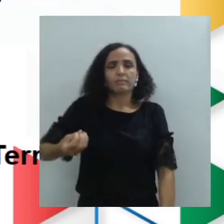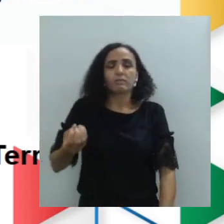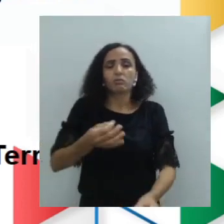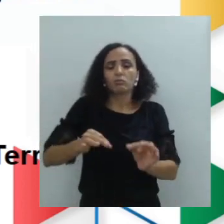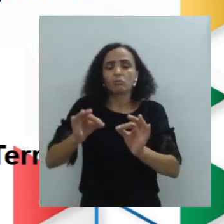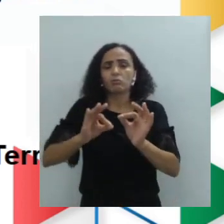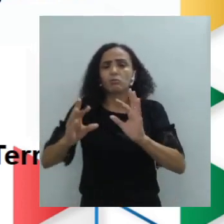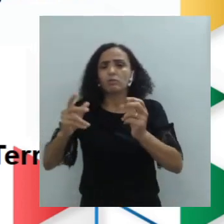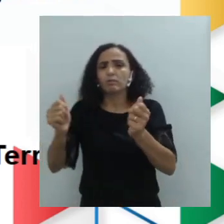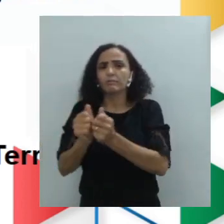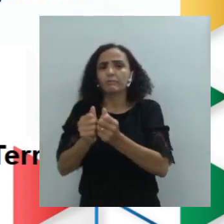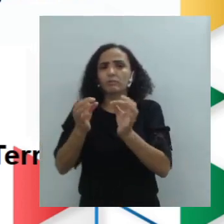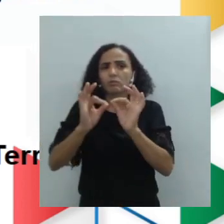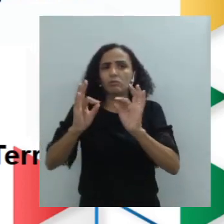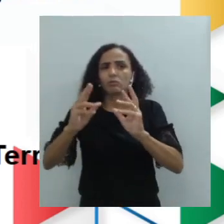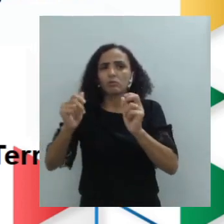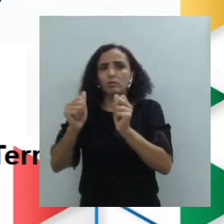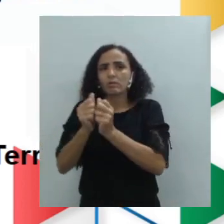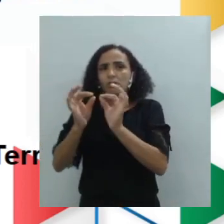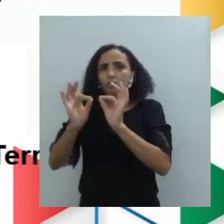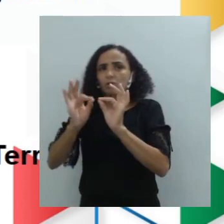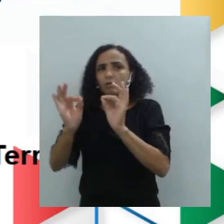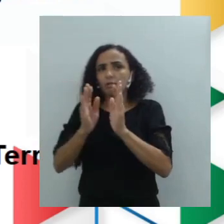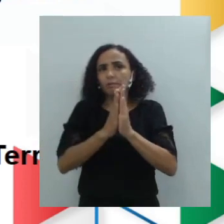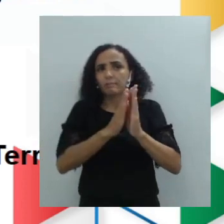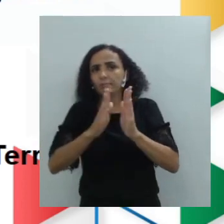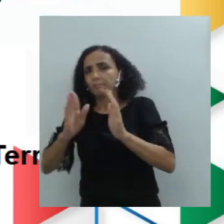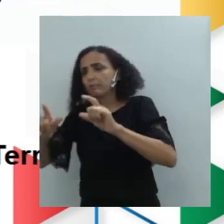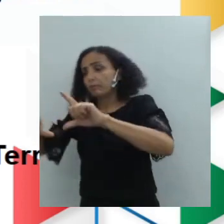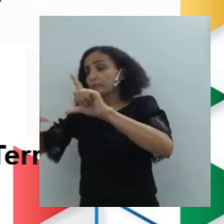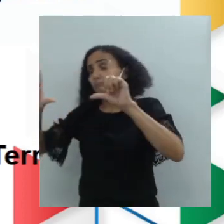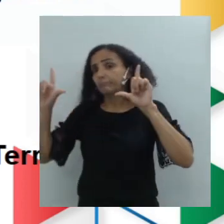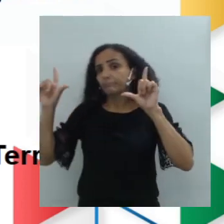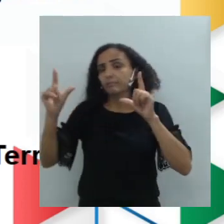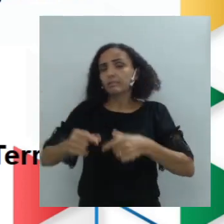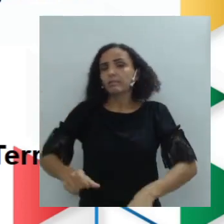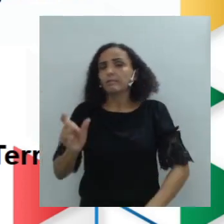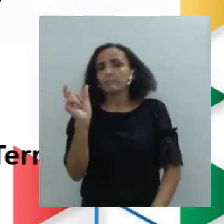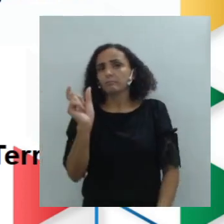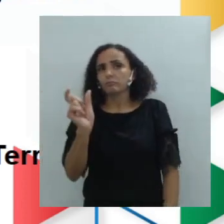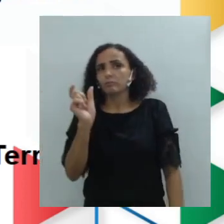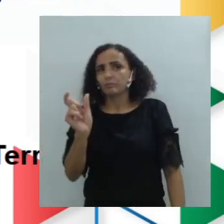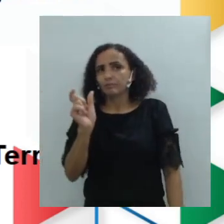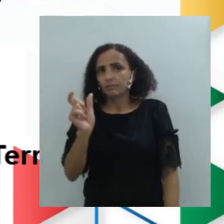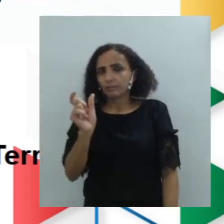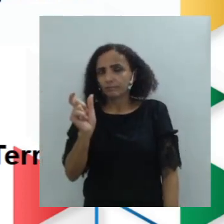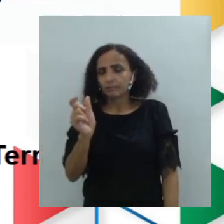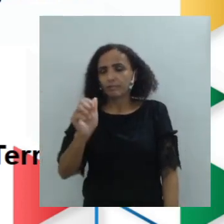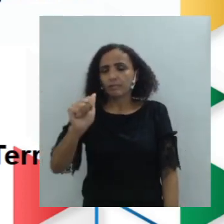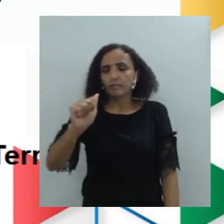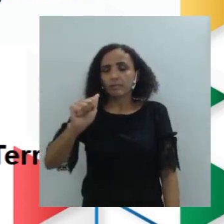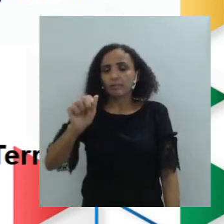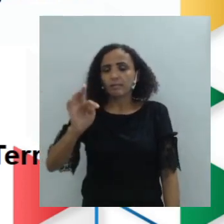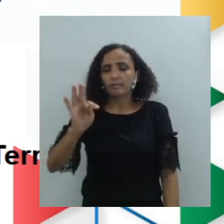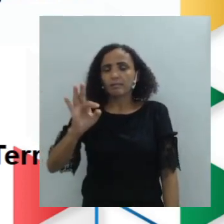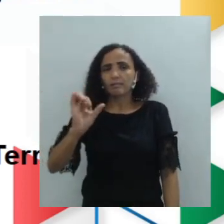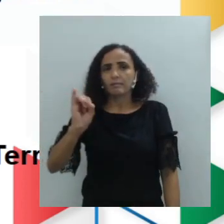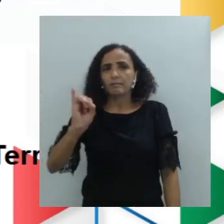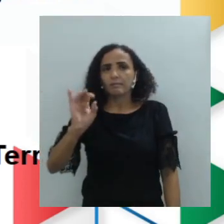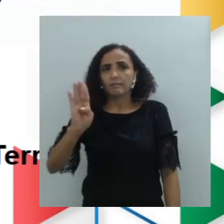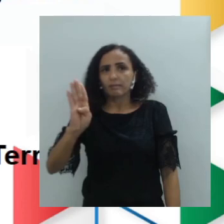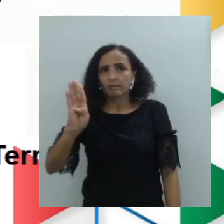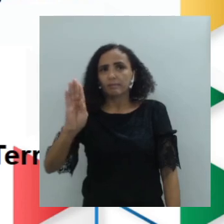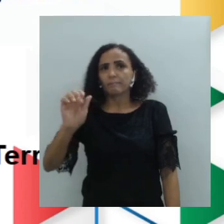de fatores abióticos. Os seres vivos são chamados de fatores bióticos, abióticos e bióticos.